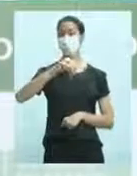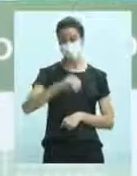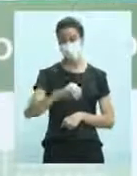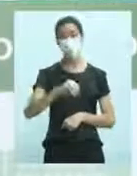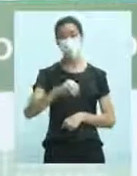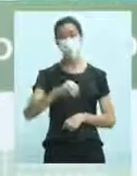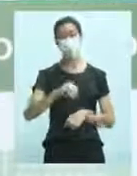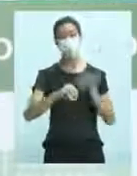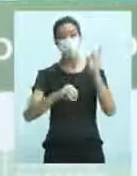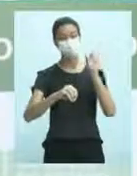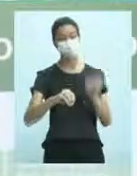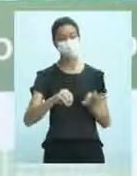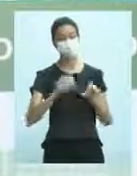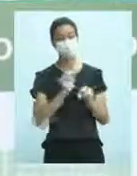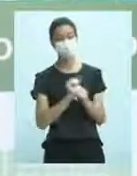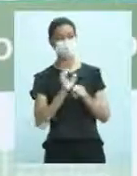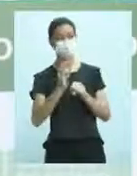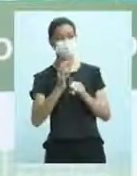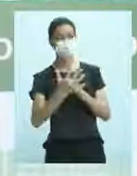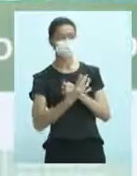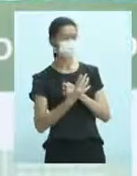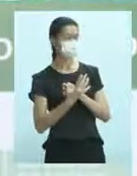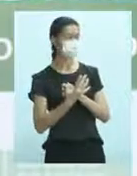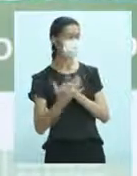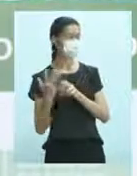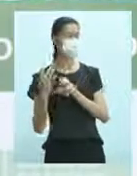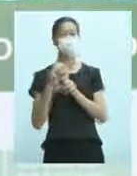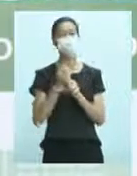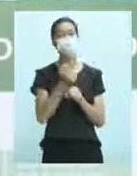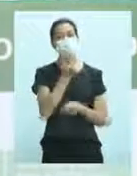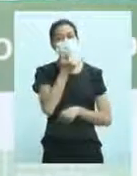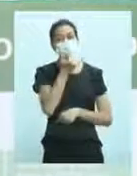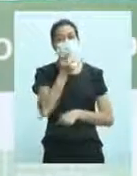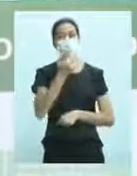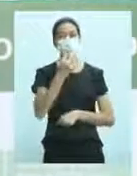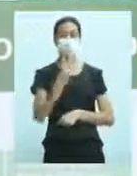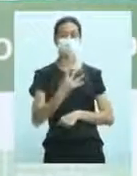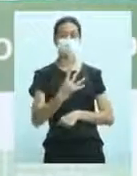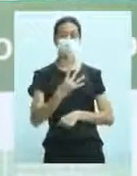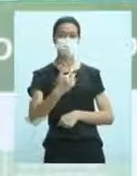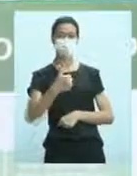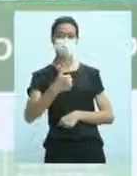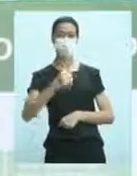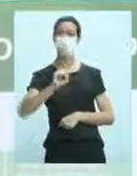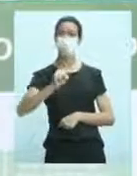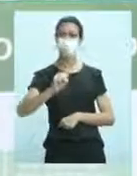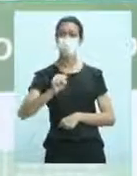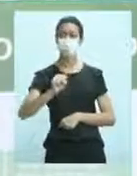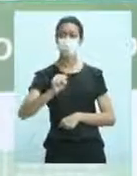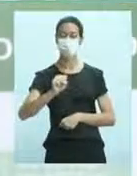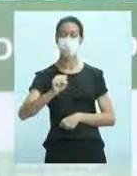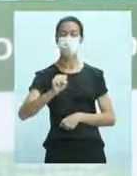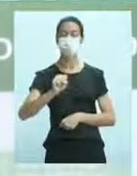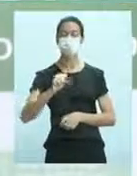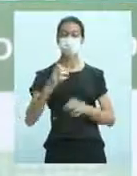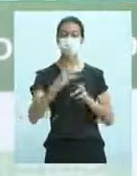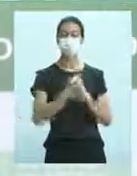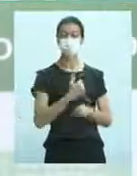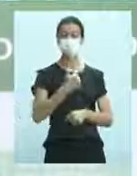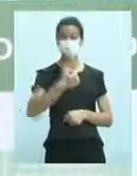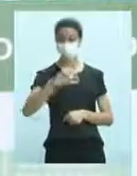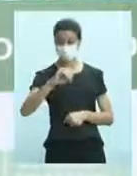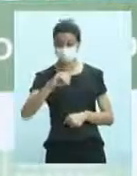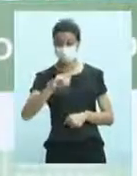deve e mais precisamente 418 amostra 10 por um positivados então